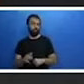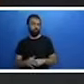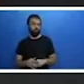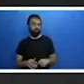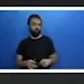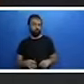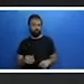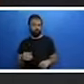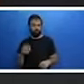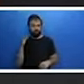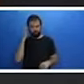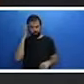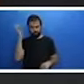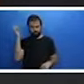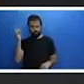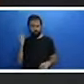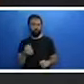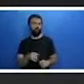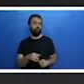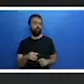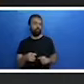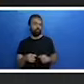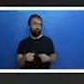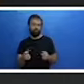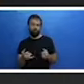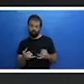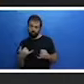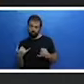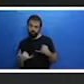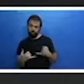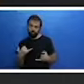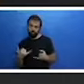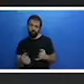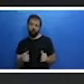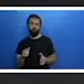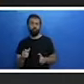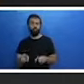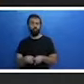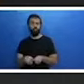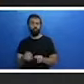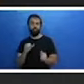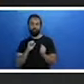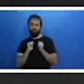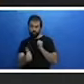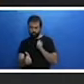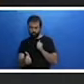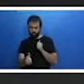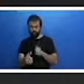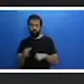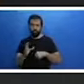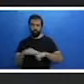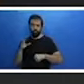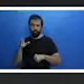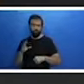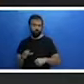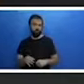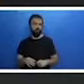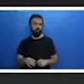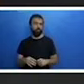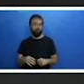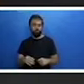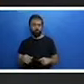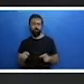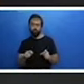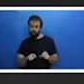faço vai ficar muito mais fácil para eu fazer as brincadeiras os jogos e os esports quanto mais eu Controlo a